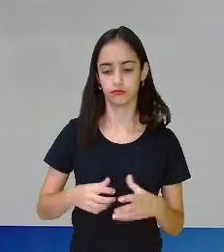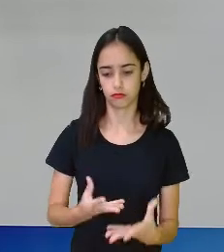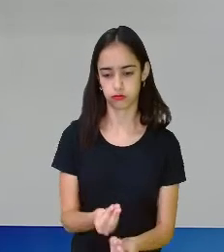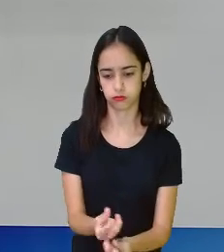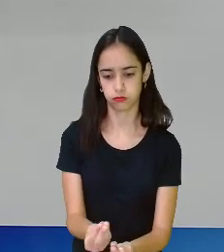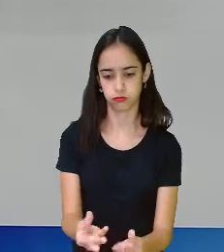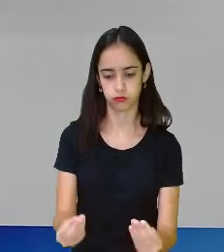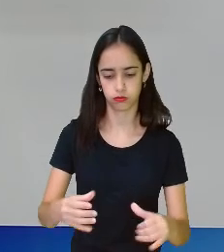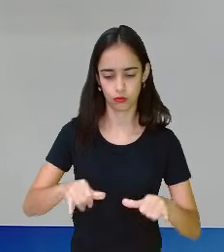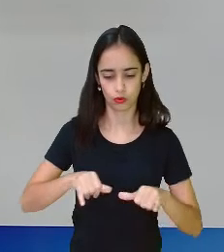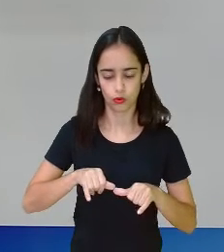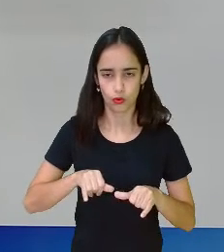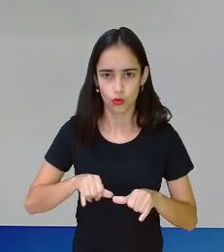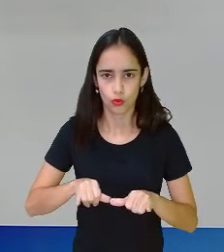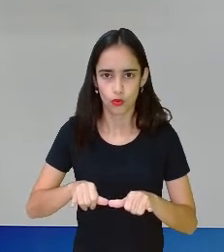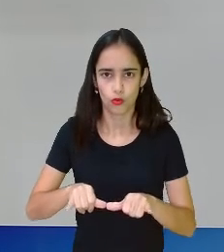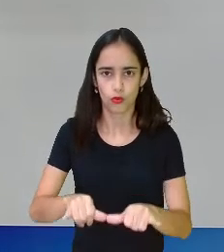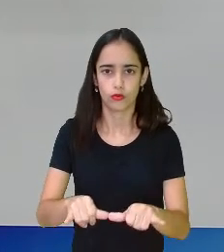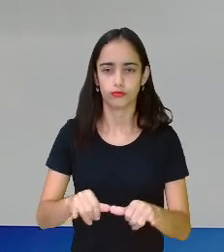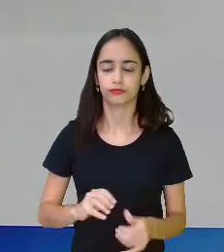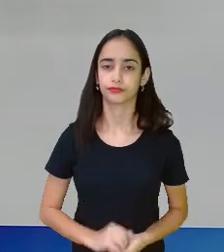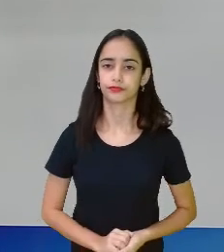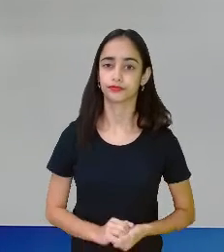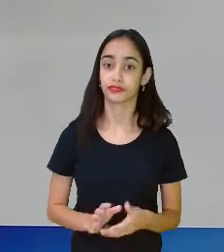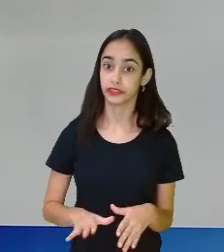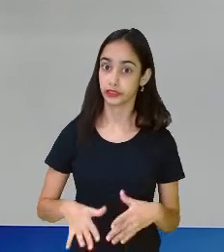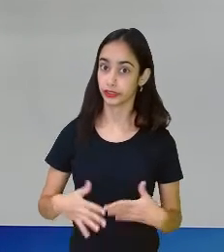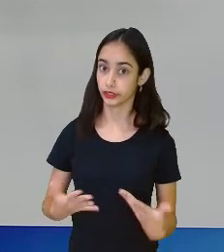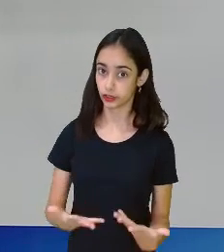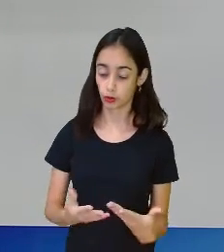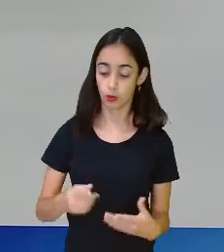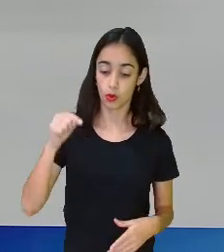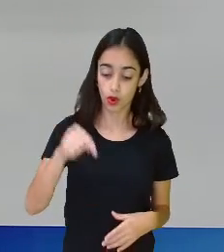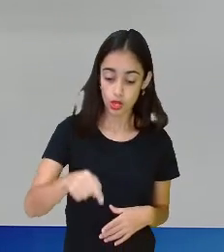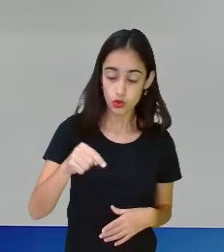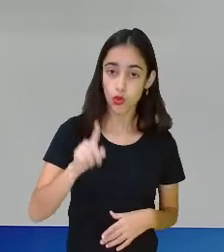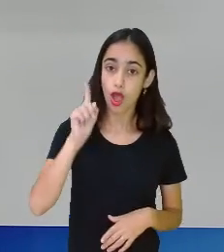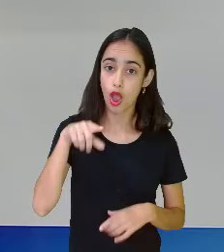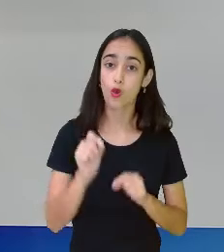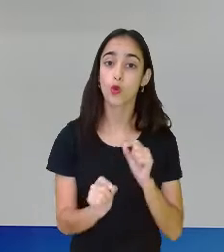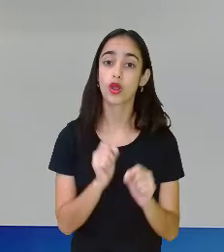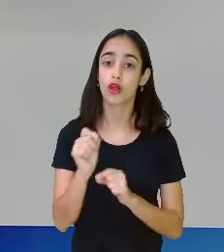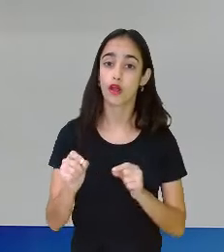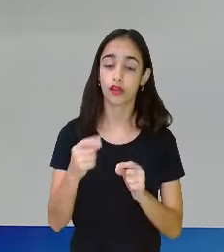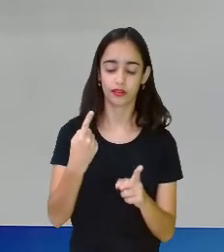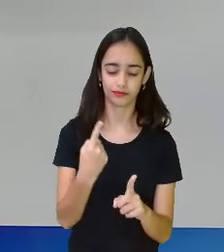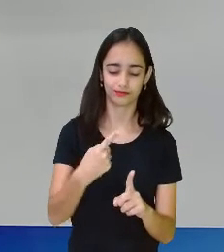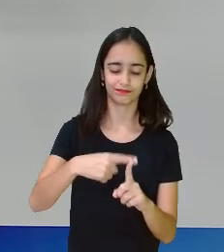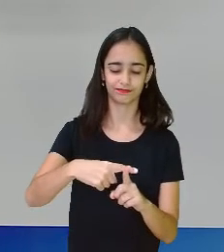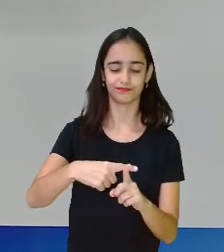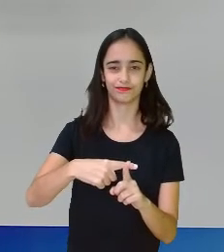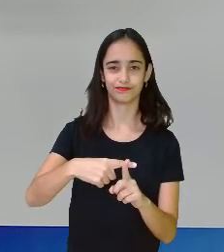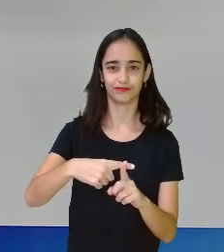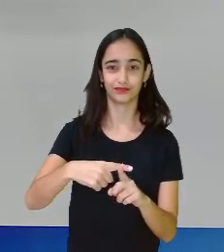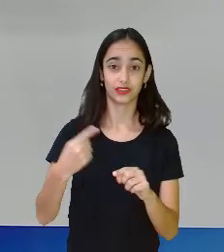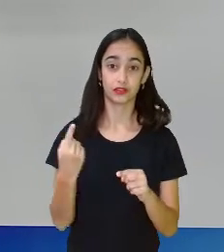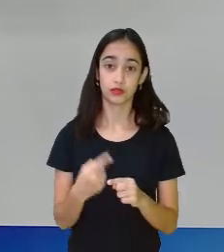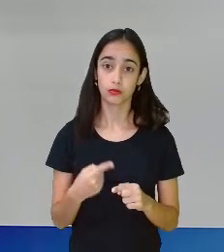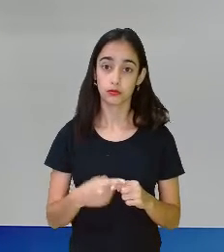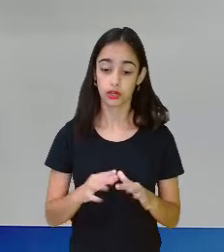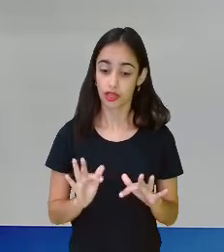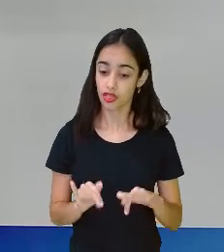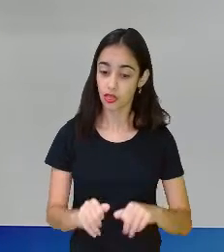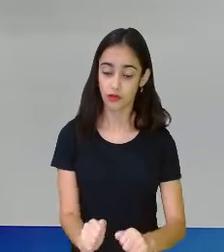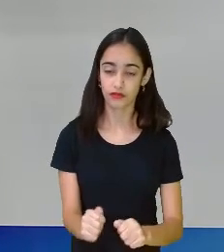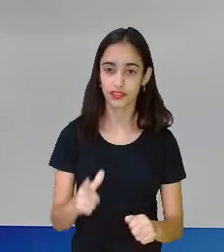vai acrescentando produtos. Logo, isso será uma adição, porque no final